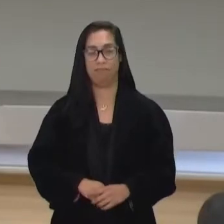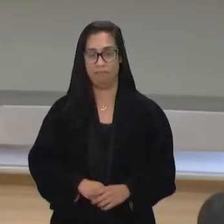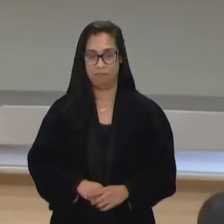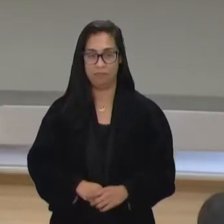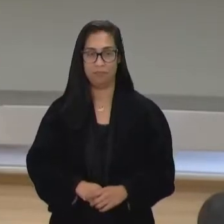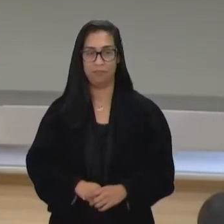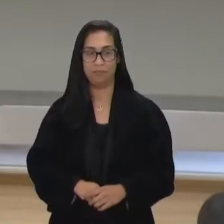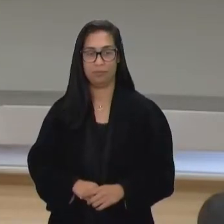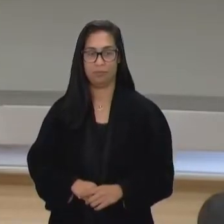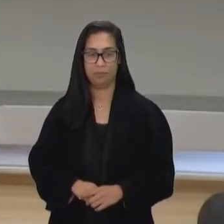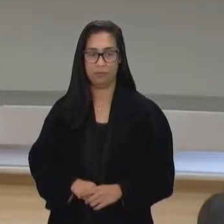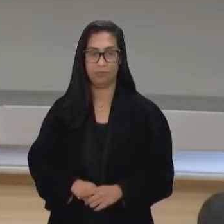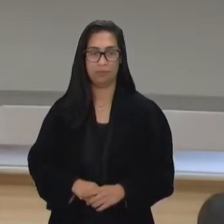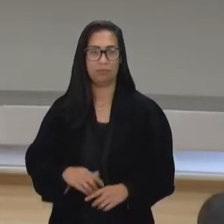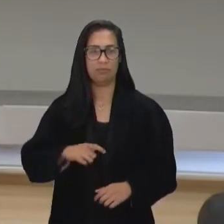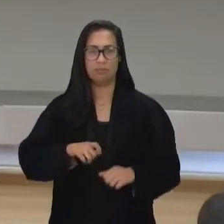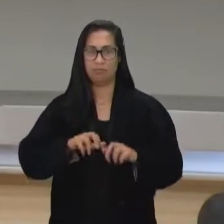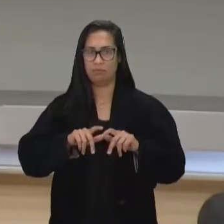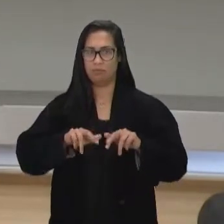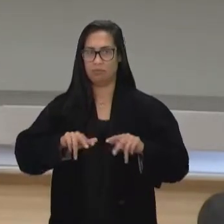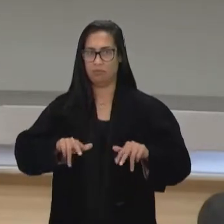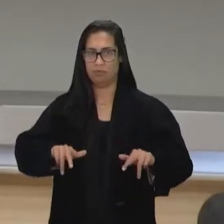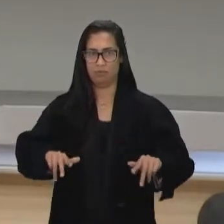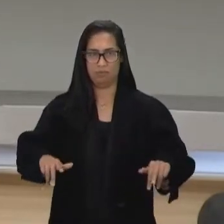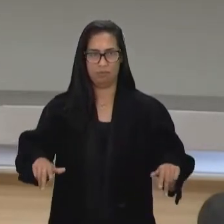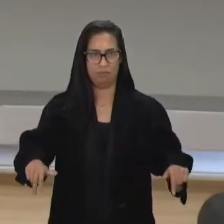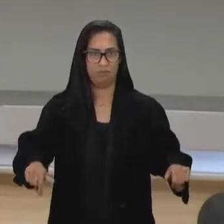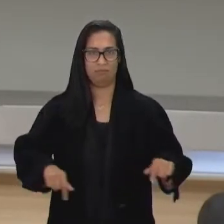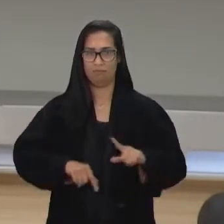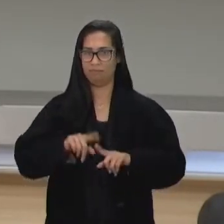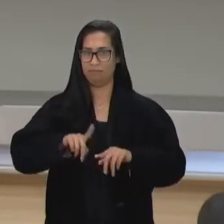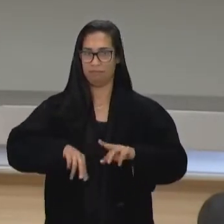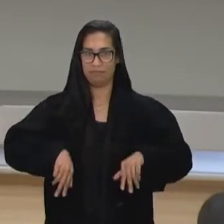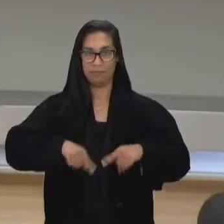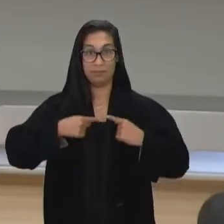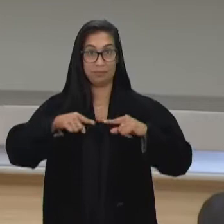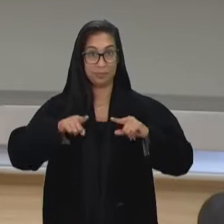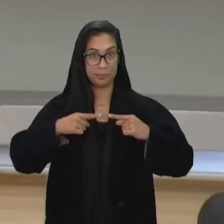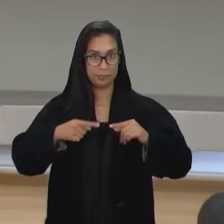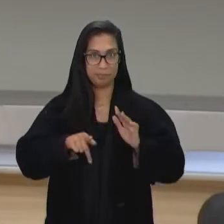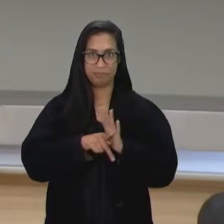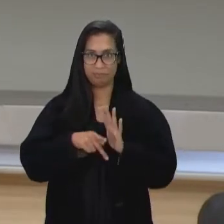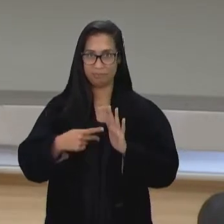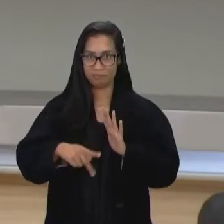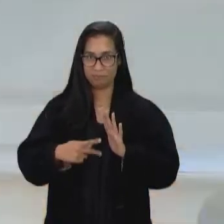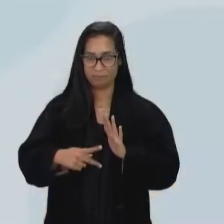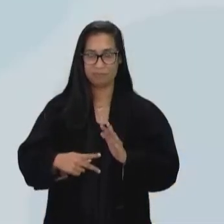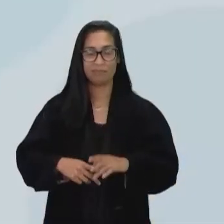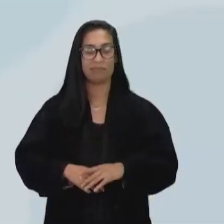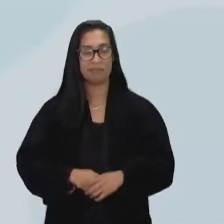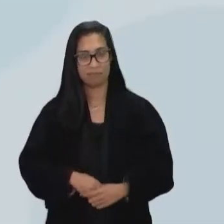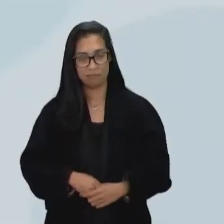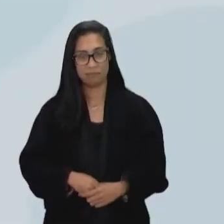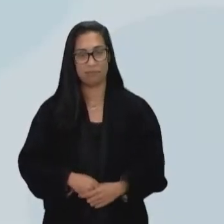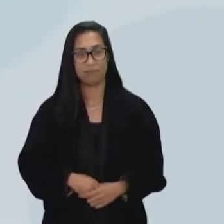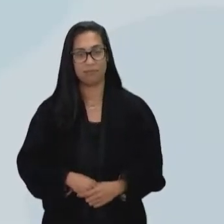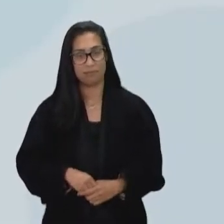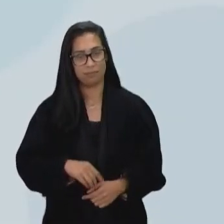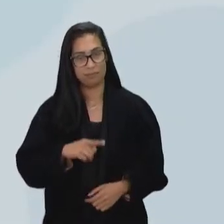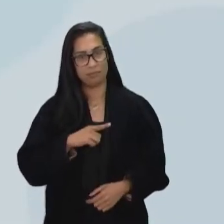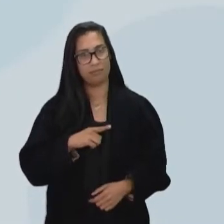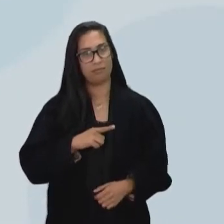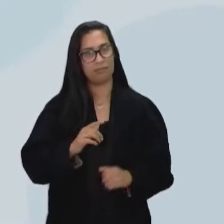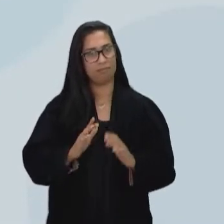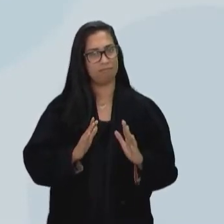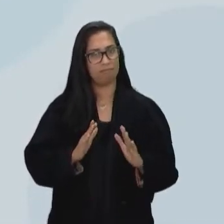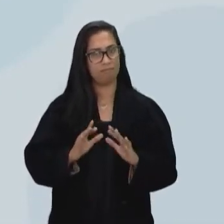aqui de várias ferramentas para que isso aconteça. Vamos relembrar aqui, a gente está naquele momento especial